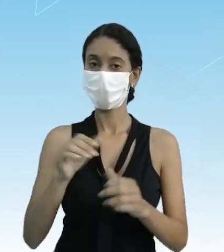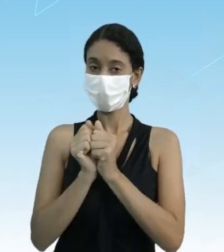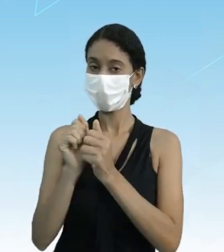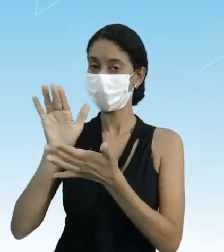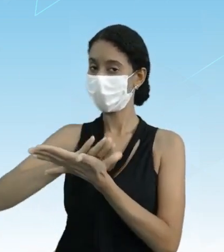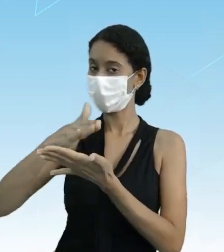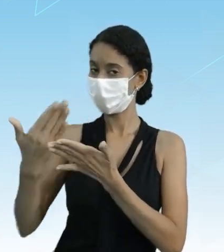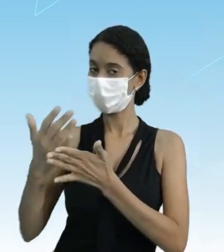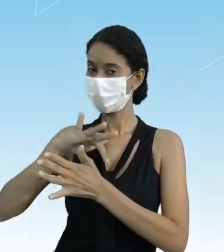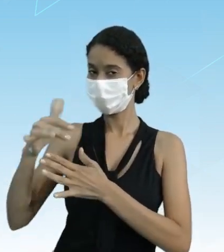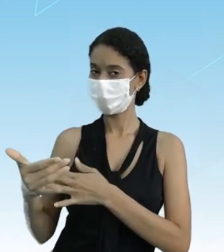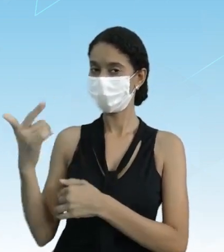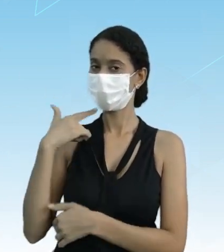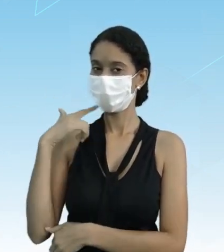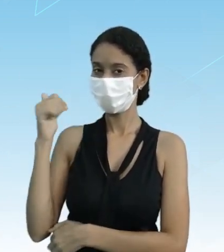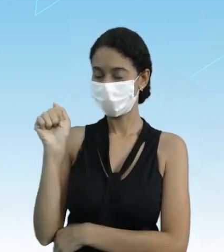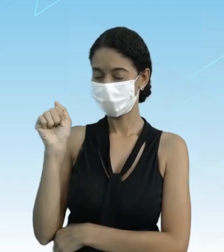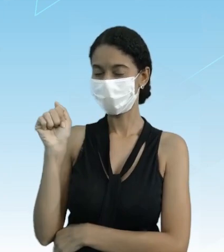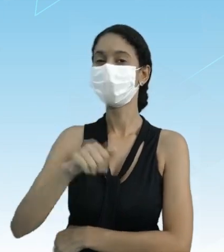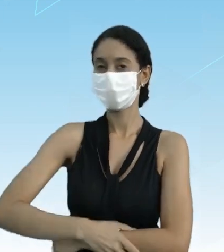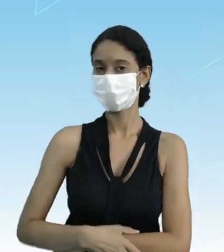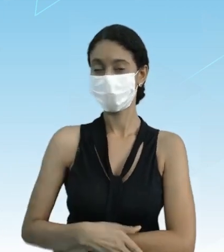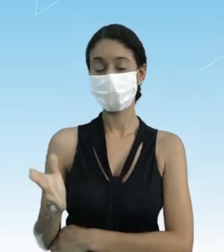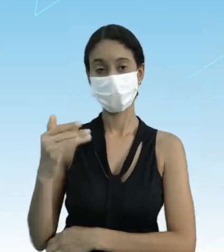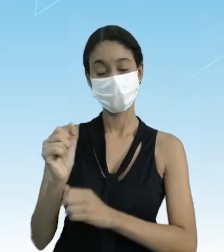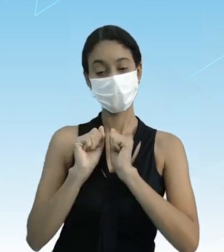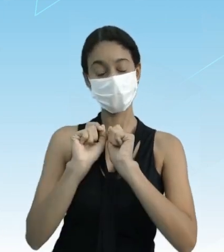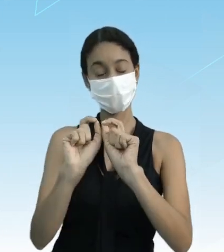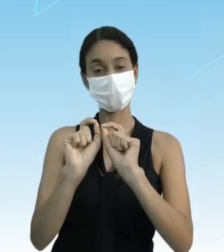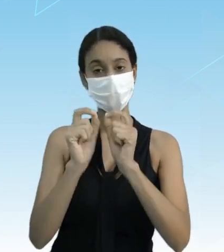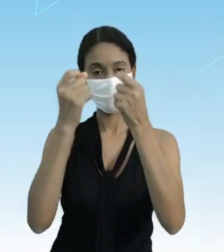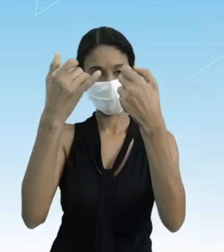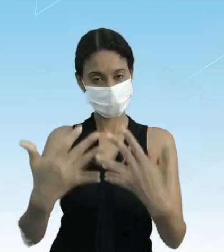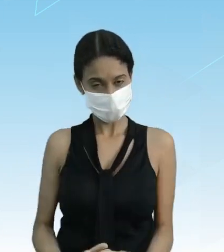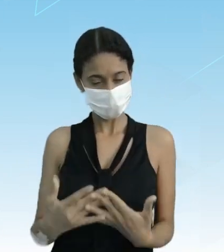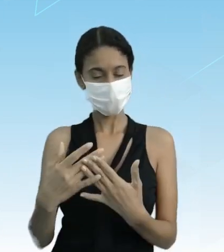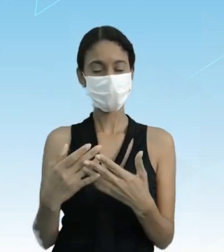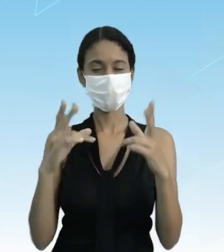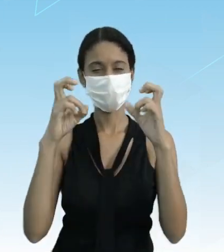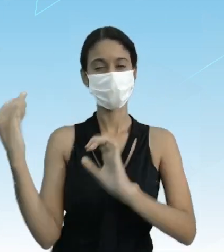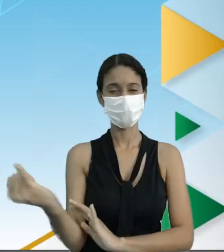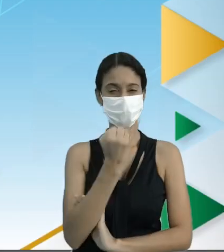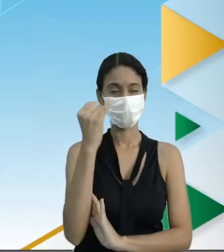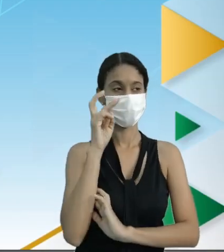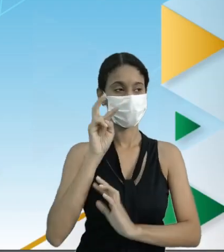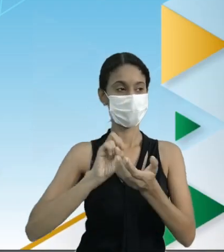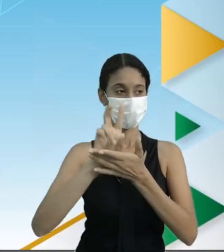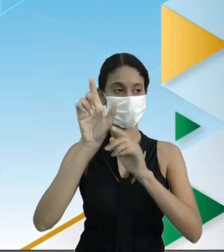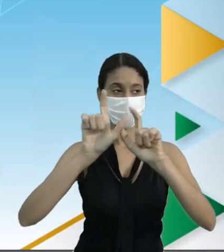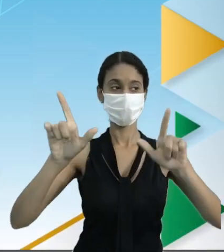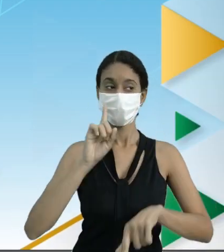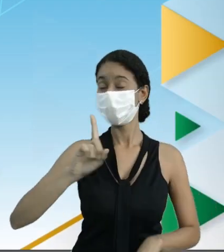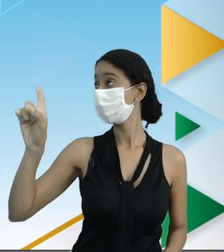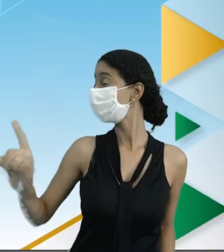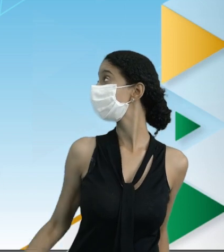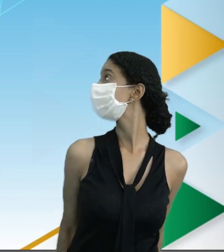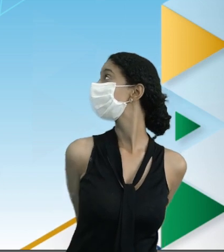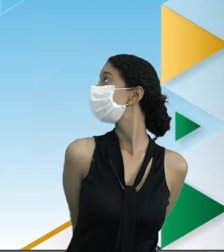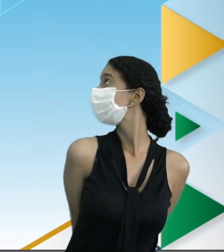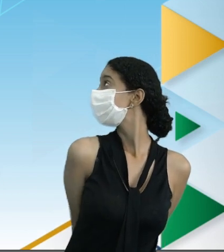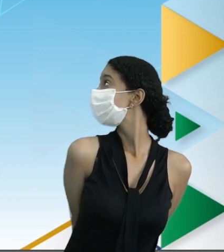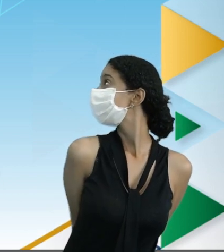de Libras, Aline Maé, vamos falar de um assunto bem importante. Como há na tela, vamos lá. Regras